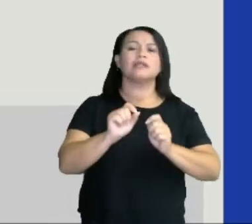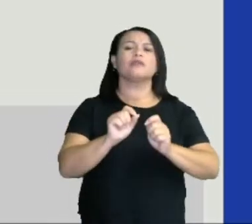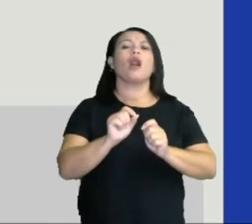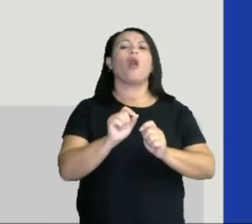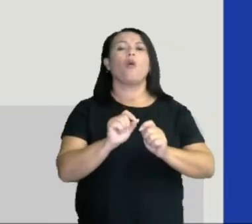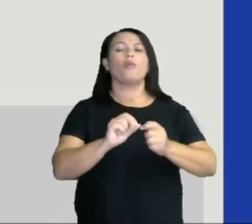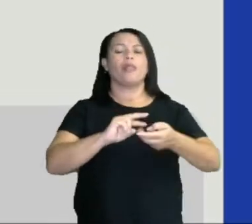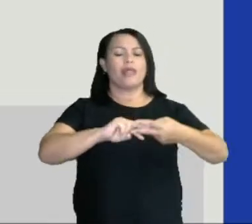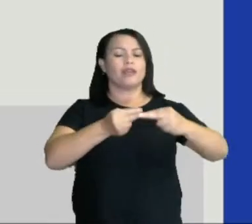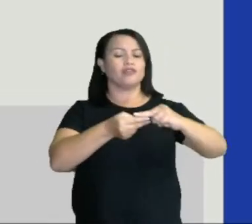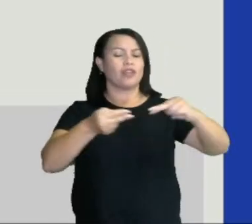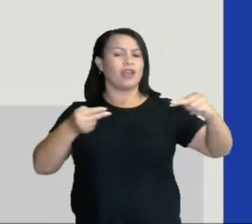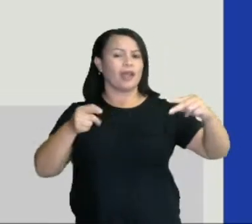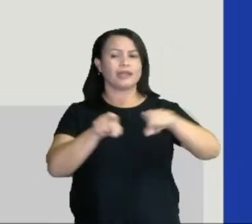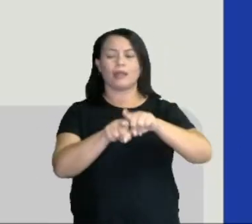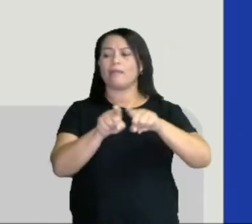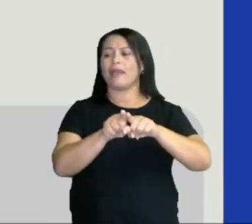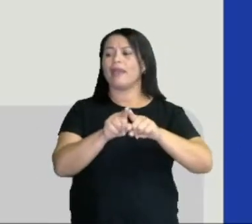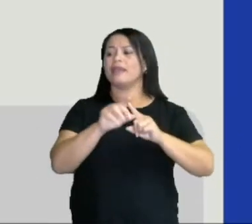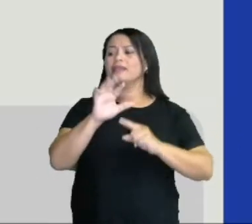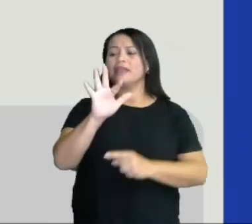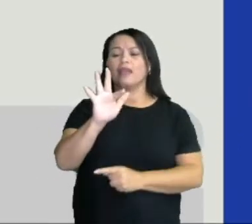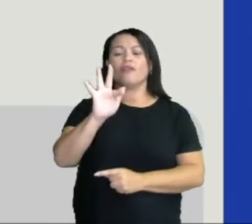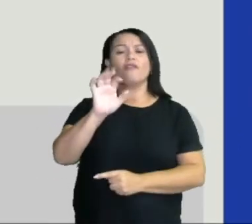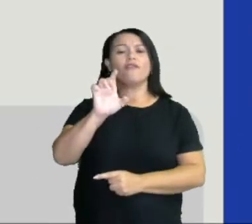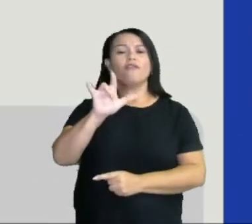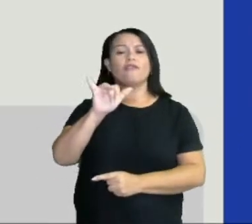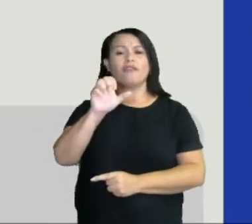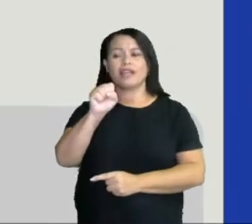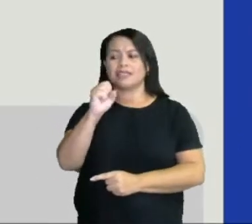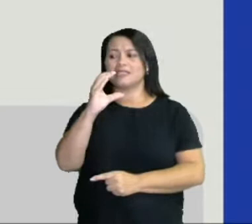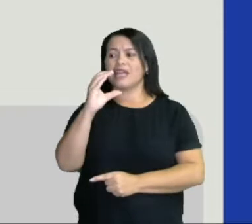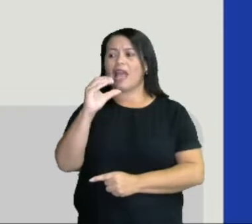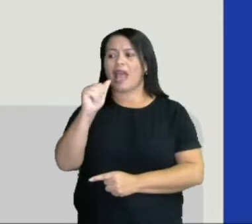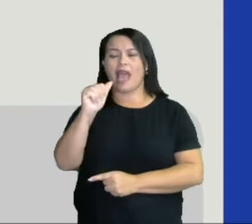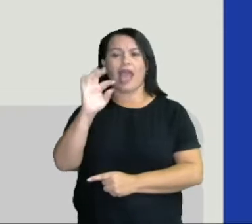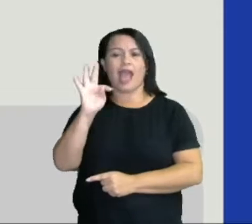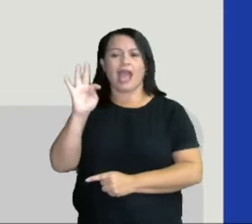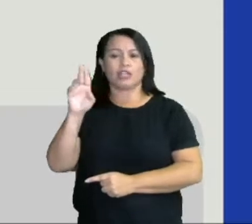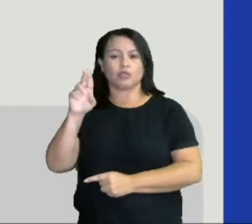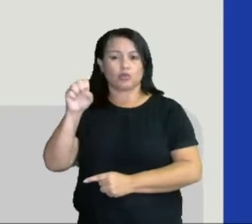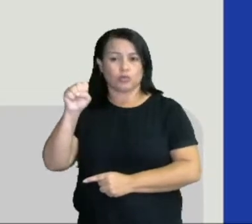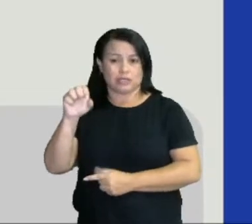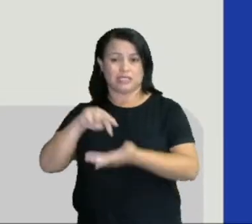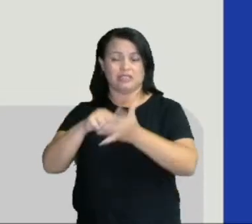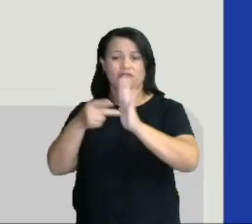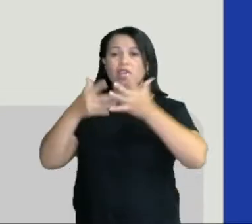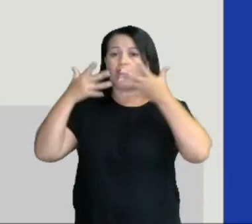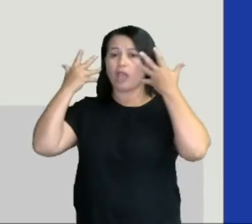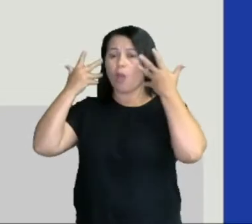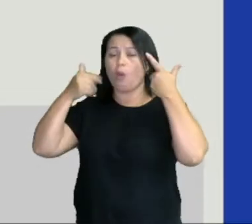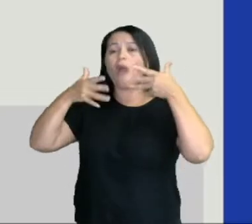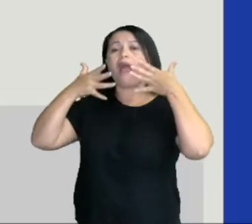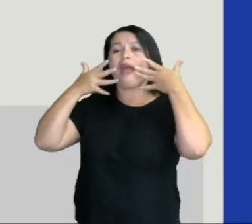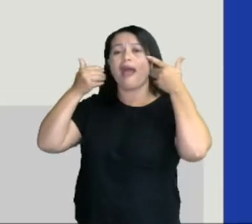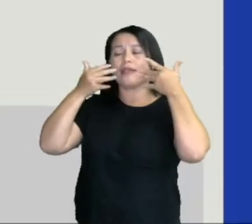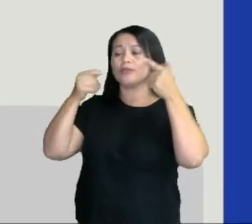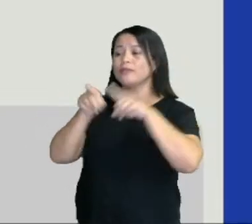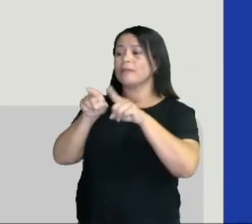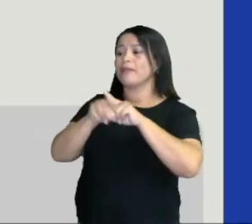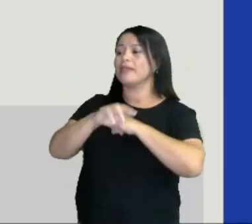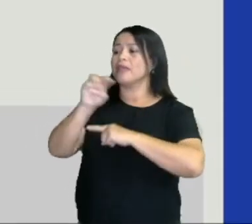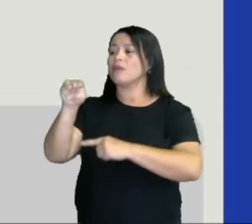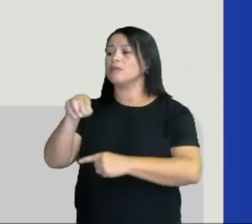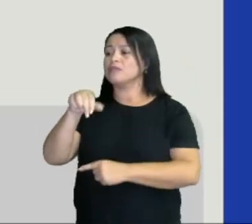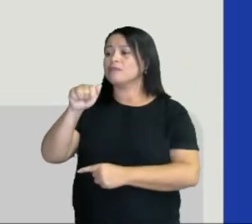genética. Temos o Felis catus, que é o nome científico do gato doméstico. Temos a Mangifera indica, que